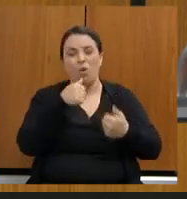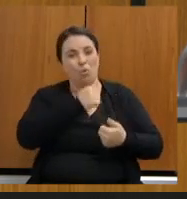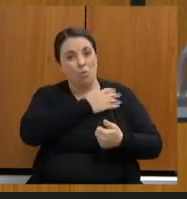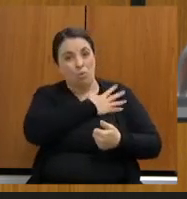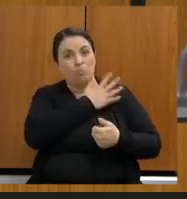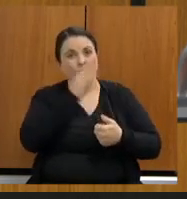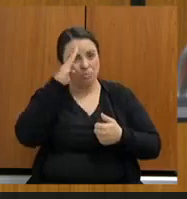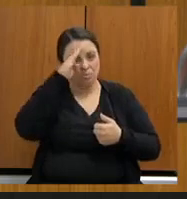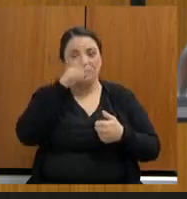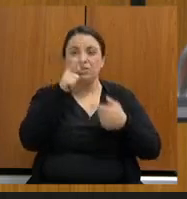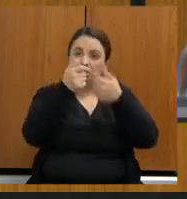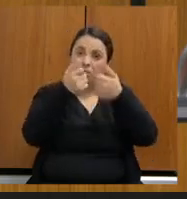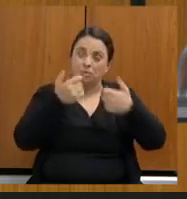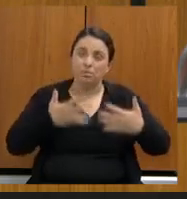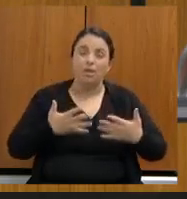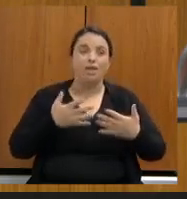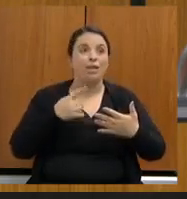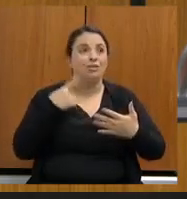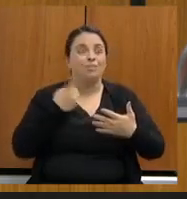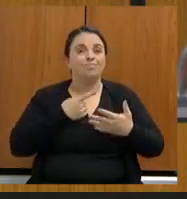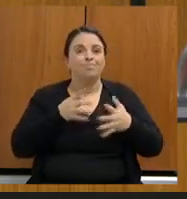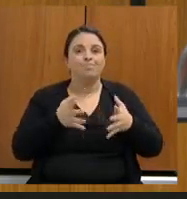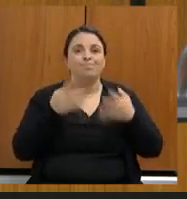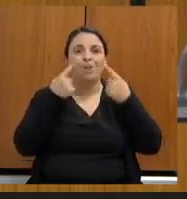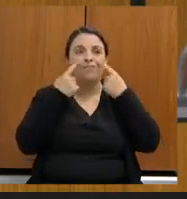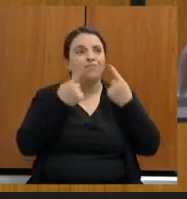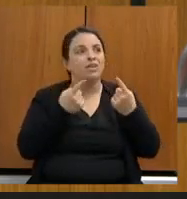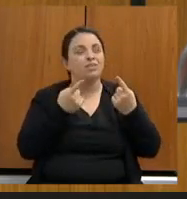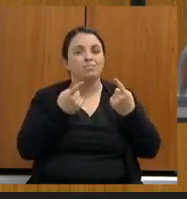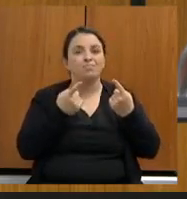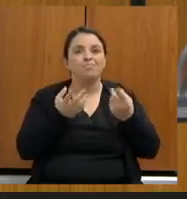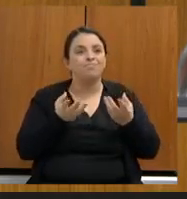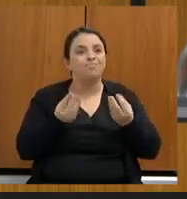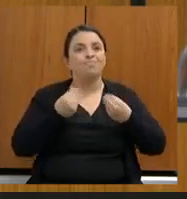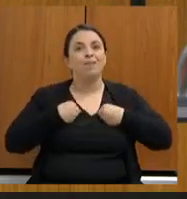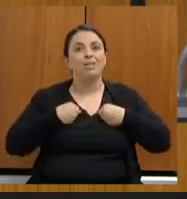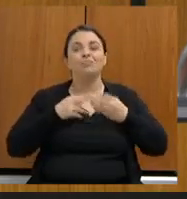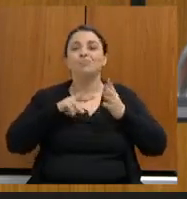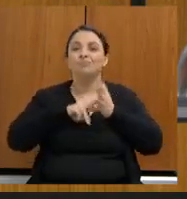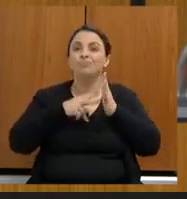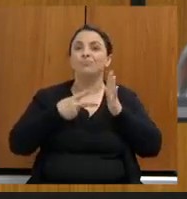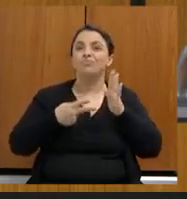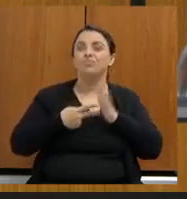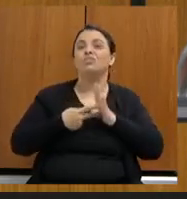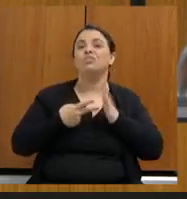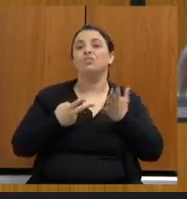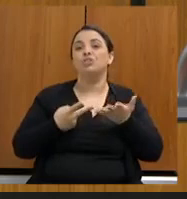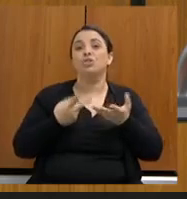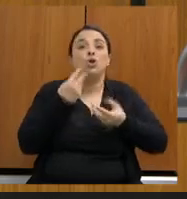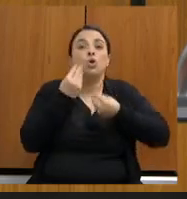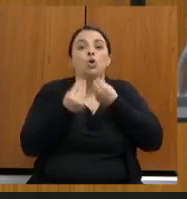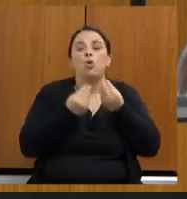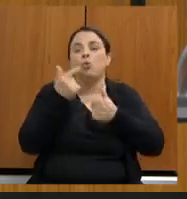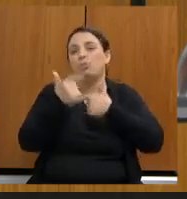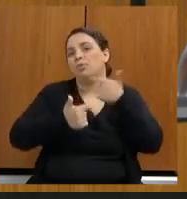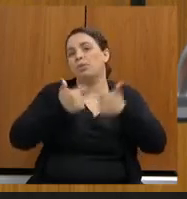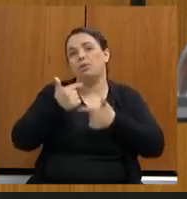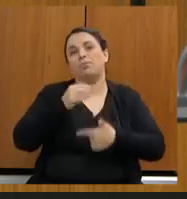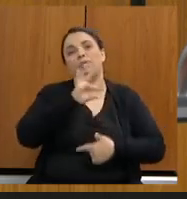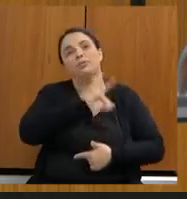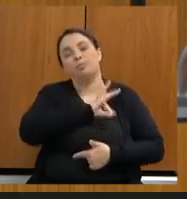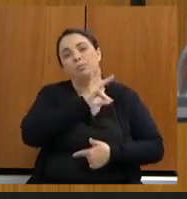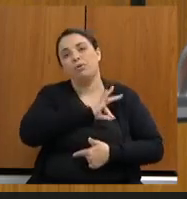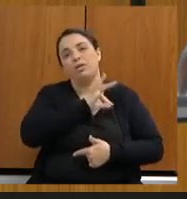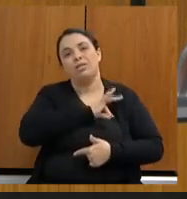não é dá para gente um sentido né do que é a nossa Polícia Militar do Estado de Minas Gerais e